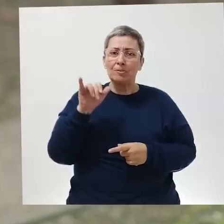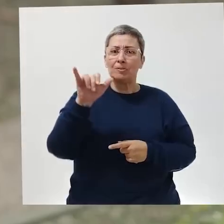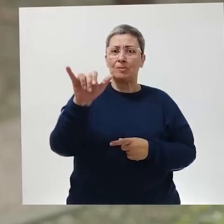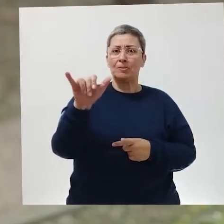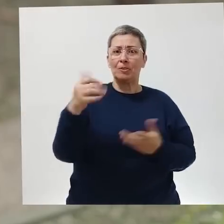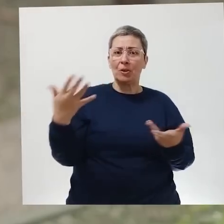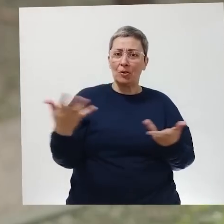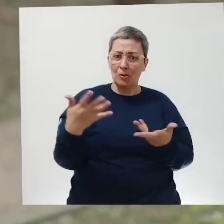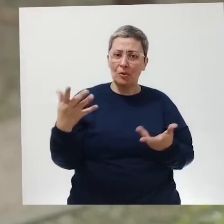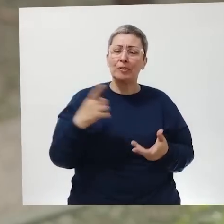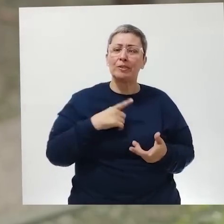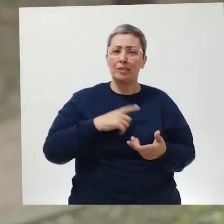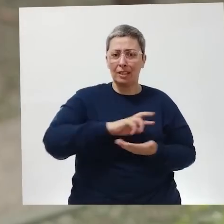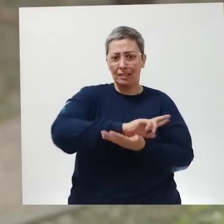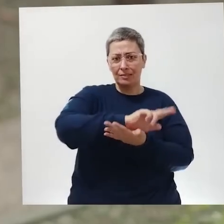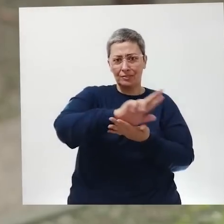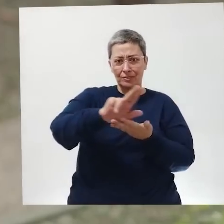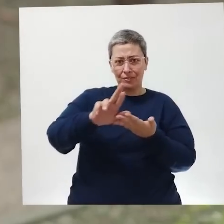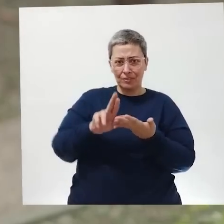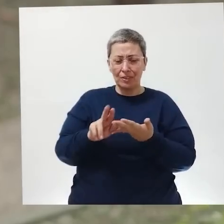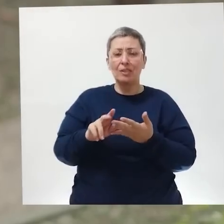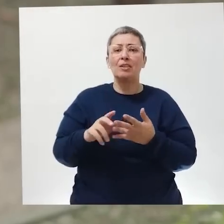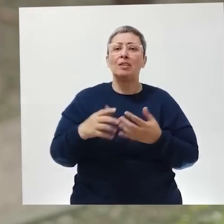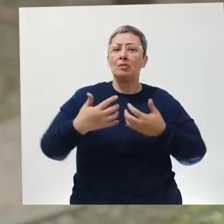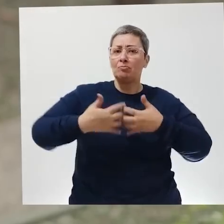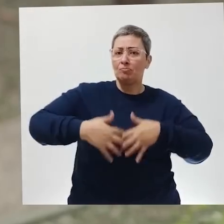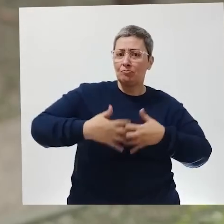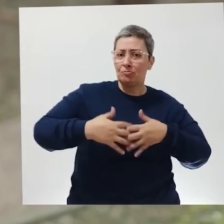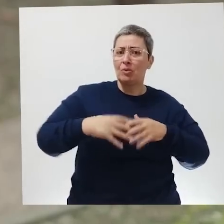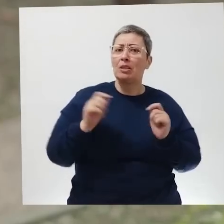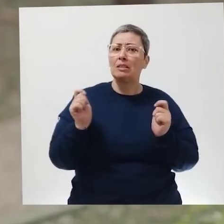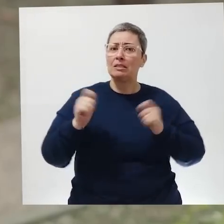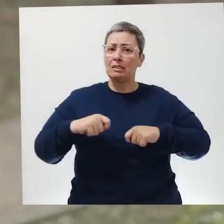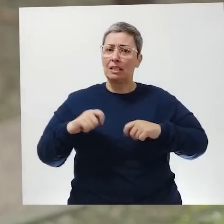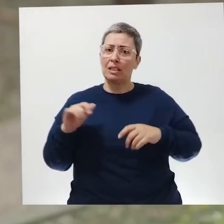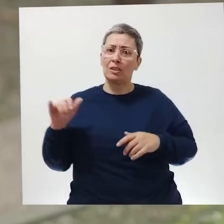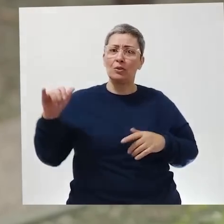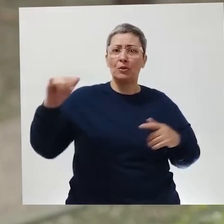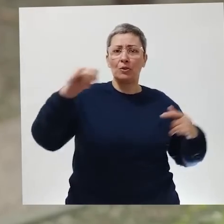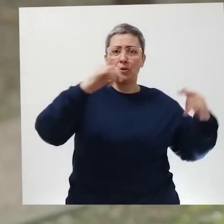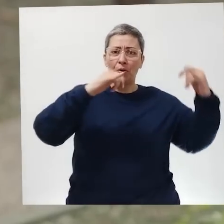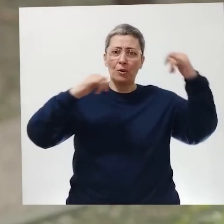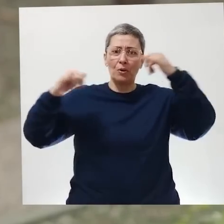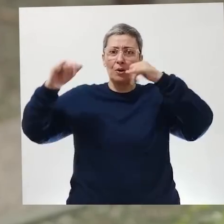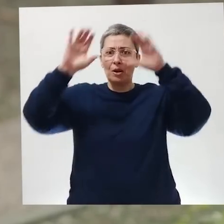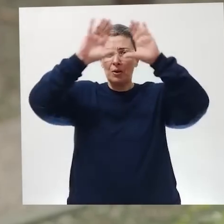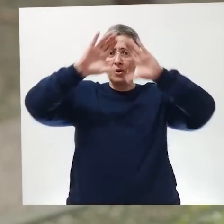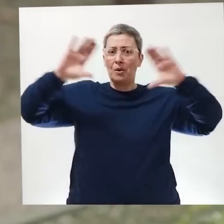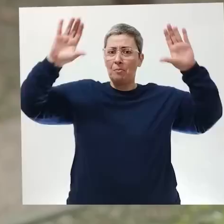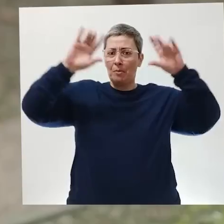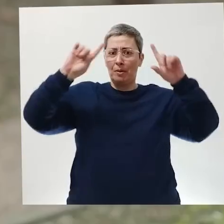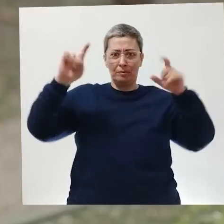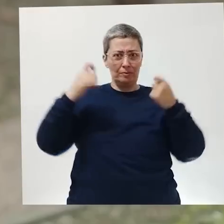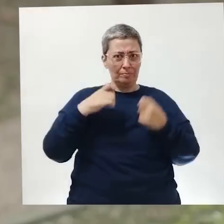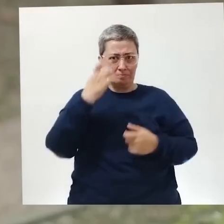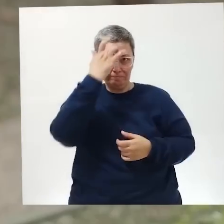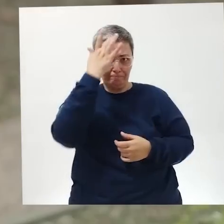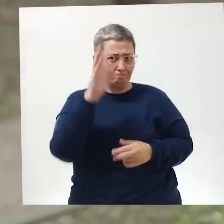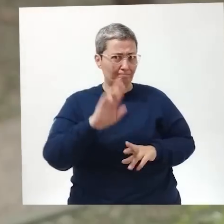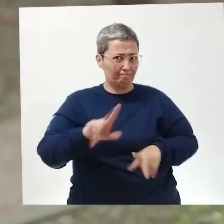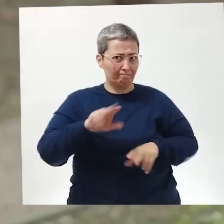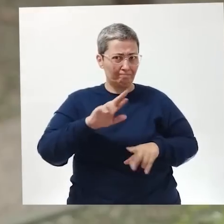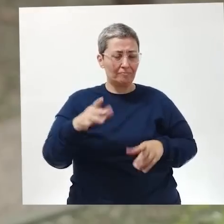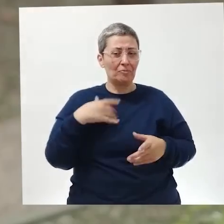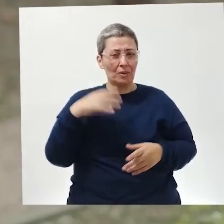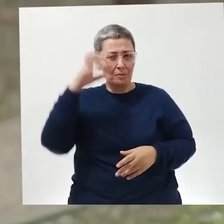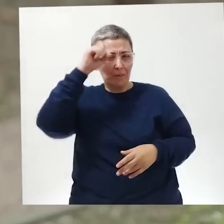pelo sonho de voar. Hoje, já existem muitos meios e equipamentos que nos possibilitam sobrevoar as nuvens. Mas nem